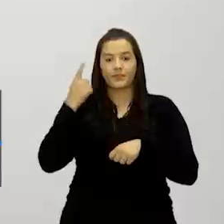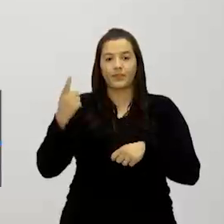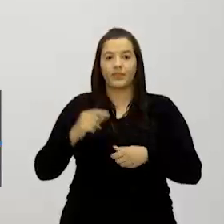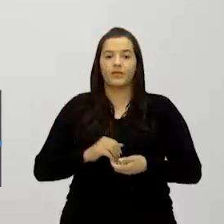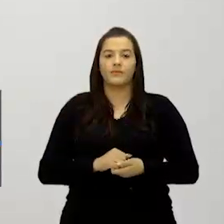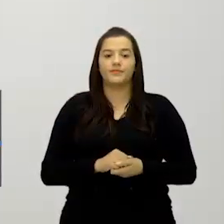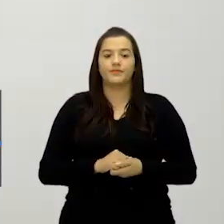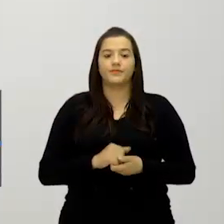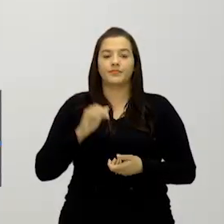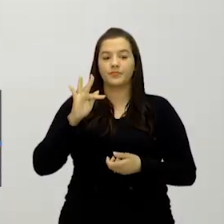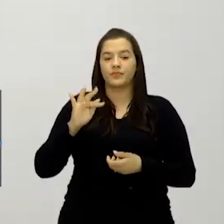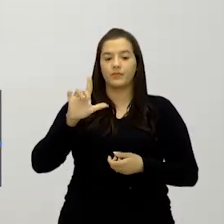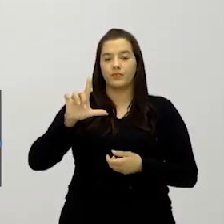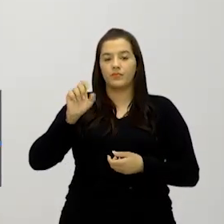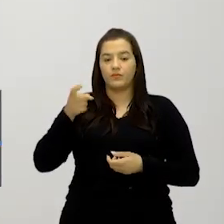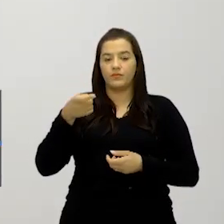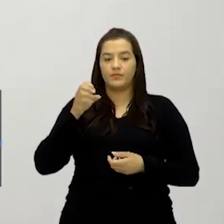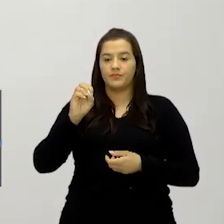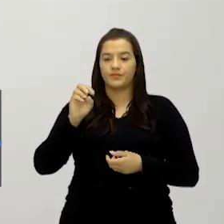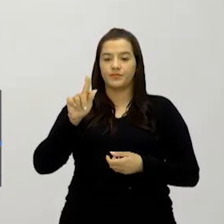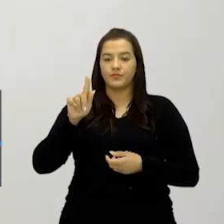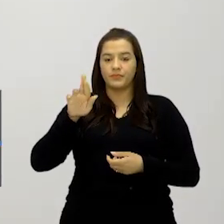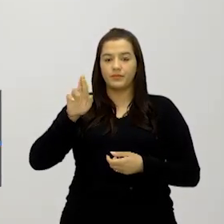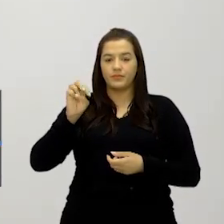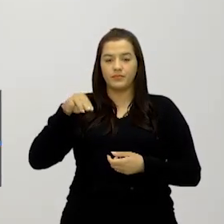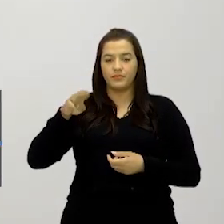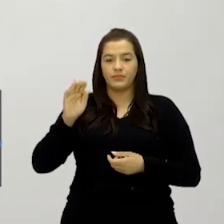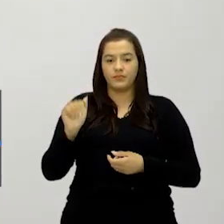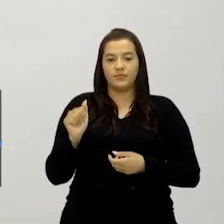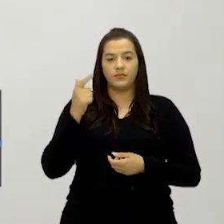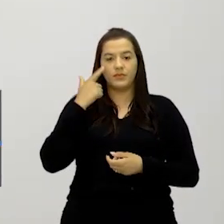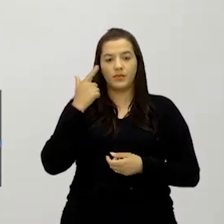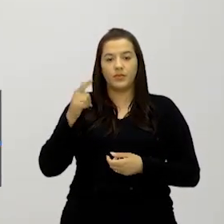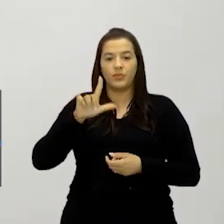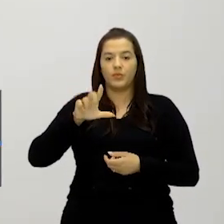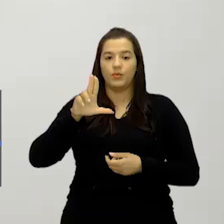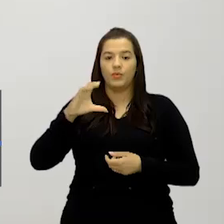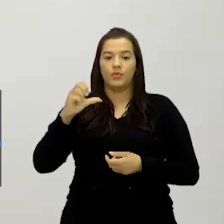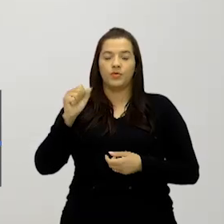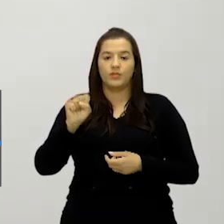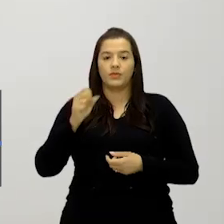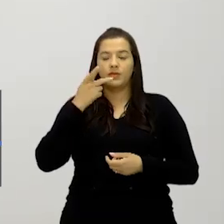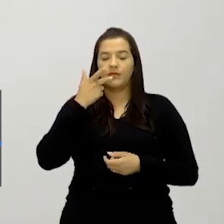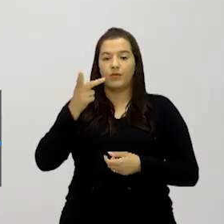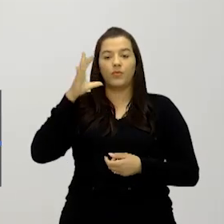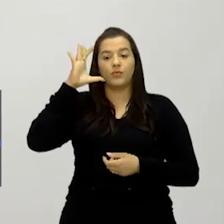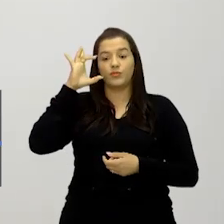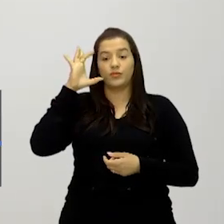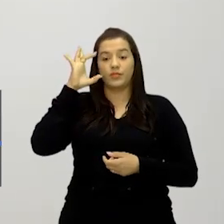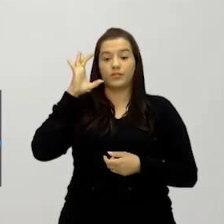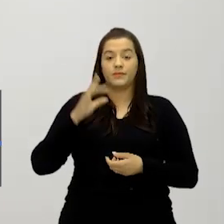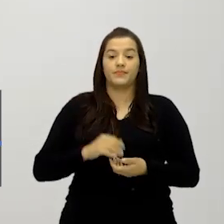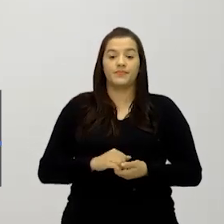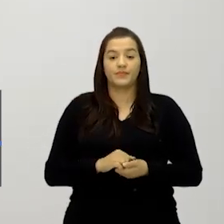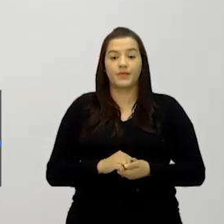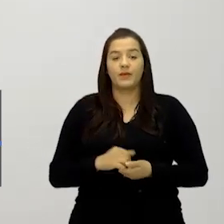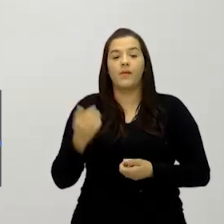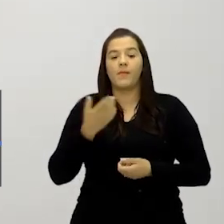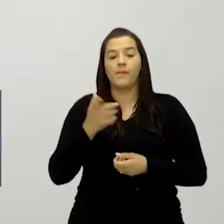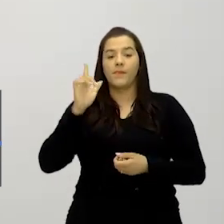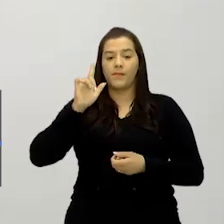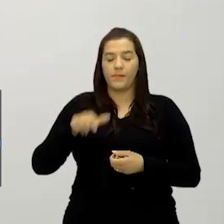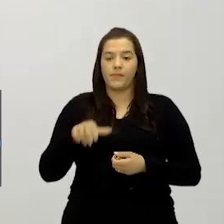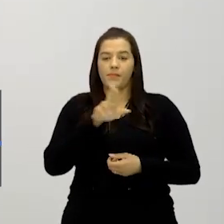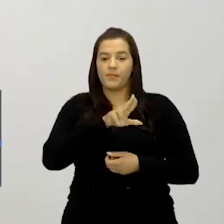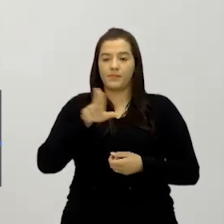fluxograma. Eu vou ler aqui a resposta, uma coisa que o Lucas Barreto comentou aqui no Instagram. Ó. Ele diz o seguinte, um fluxograma é o nome que